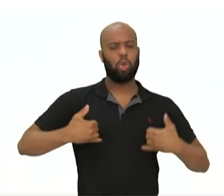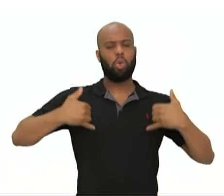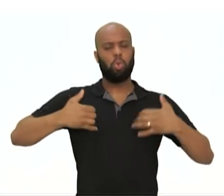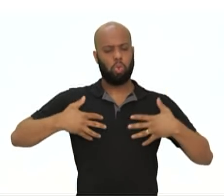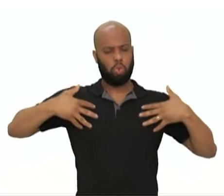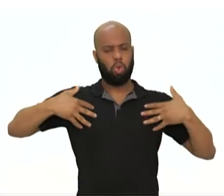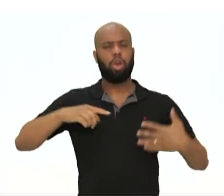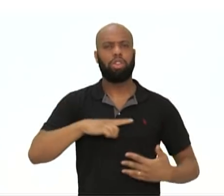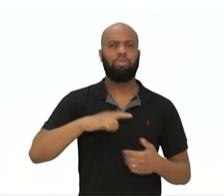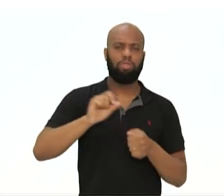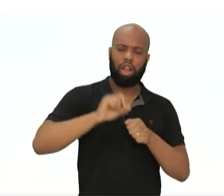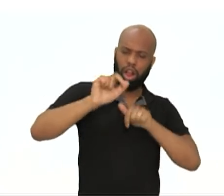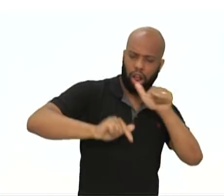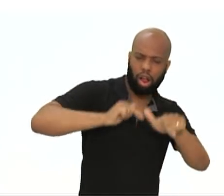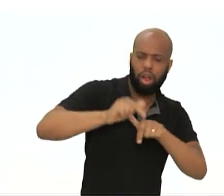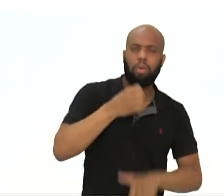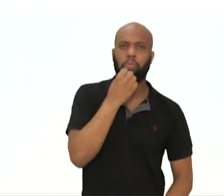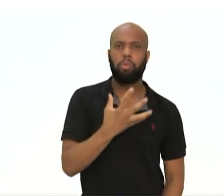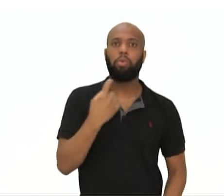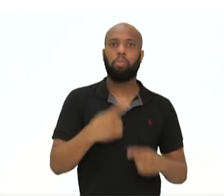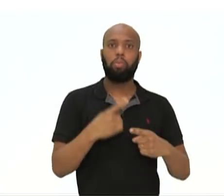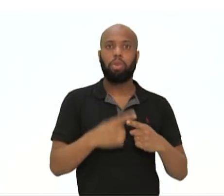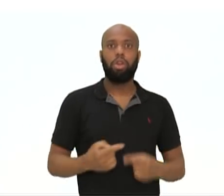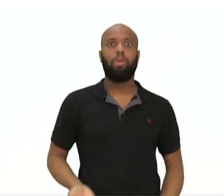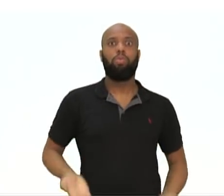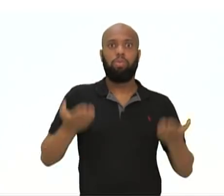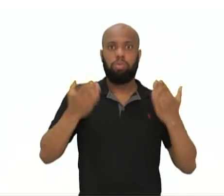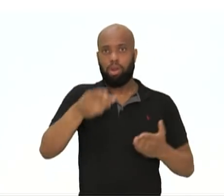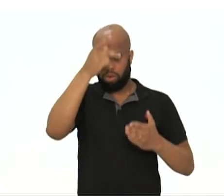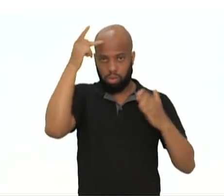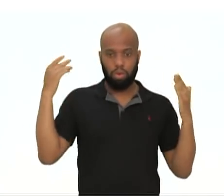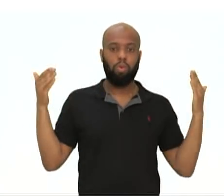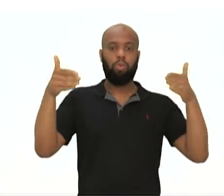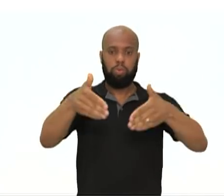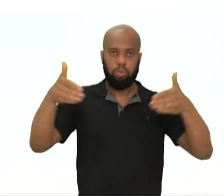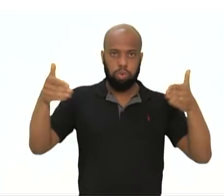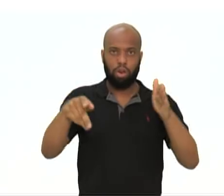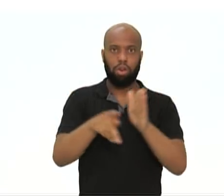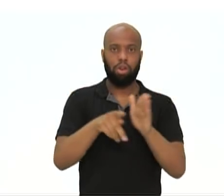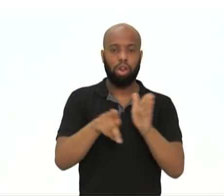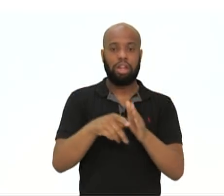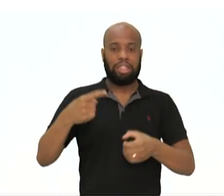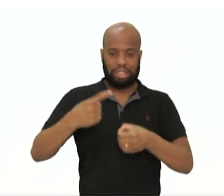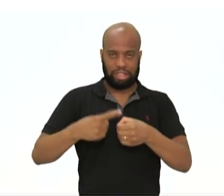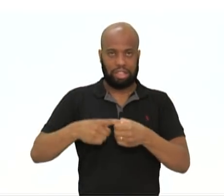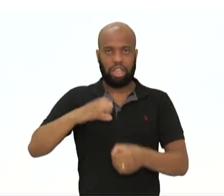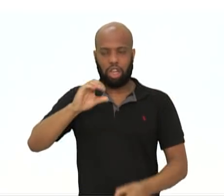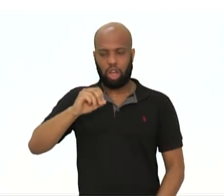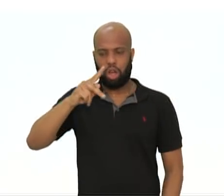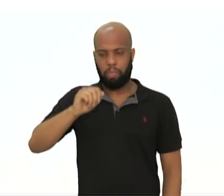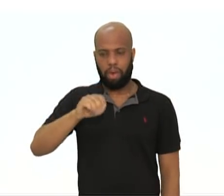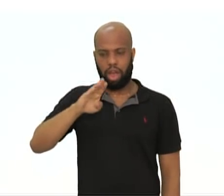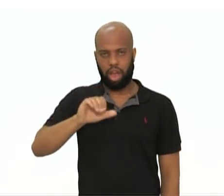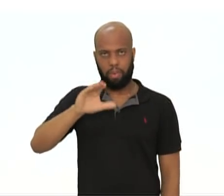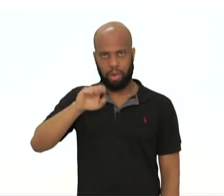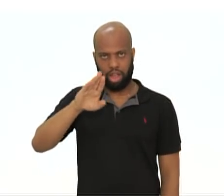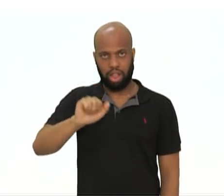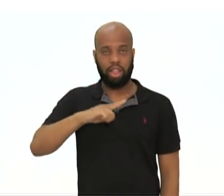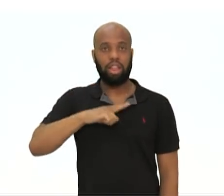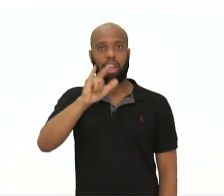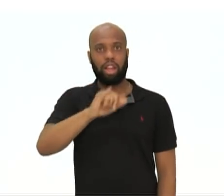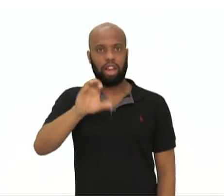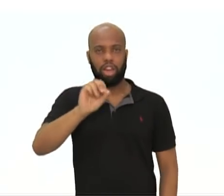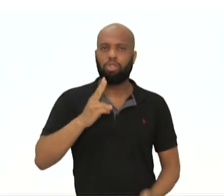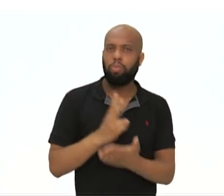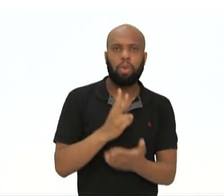um grande trabalho. Mesmo com o aumento de público em Copacabana, a quantidade de lixo ficou estável em